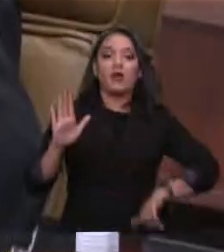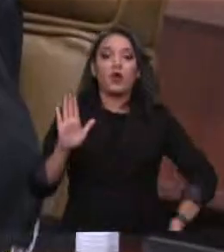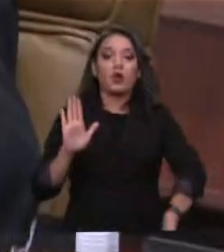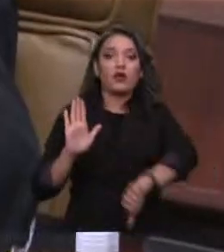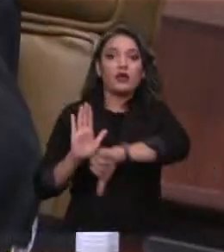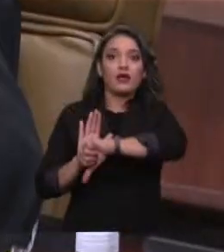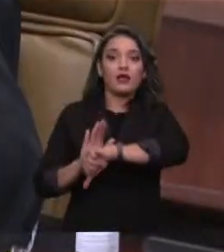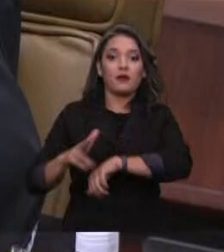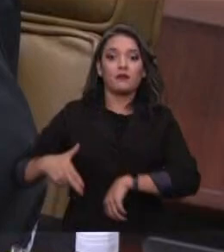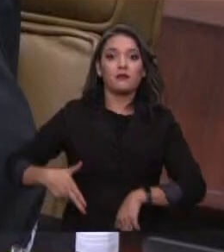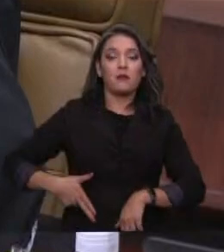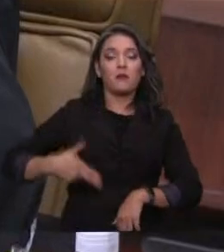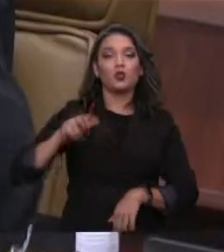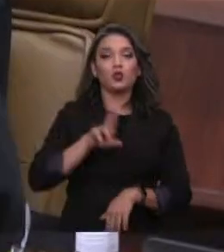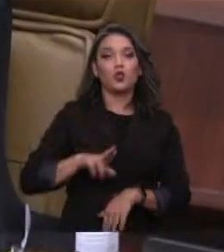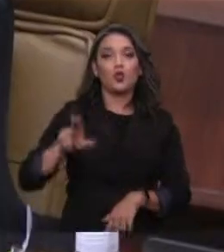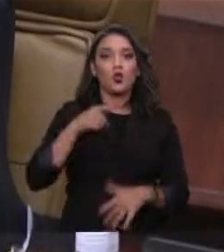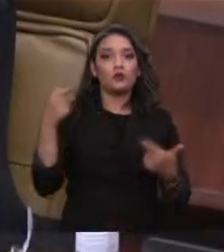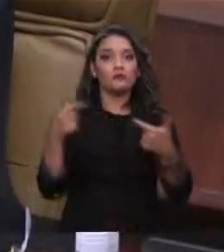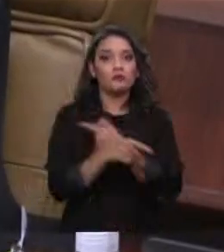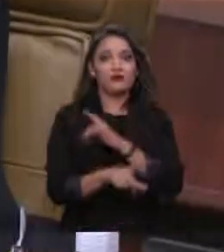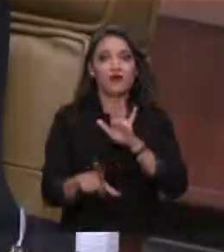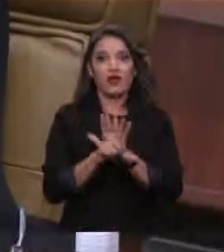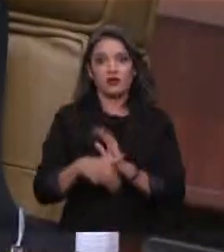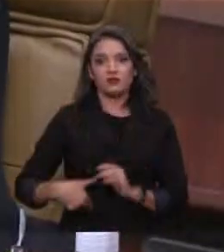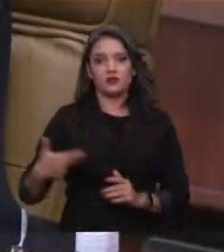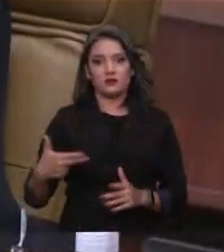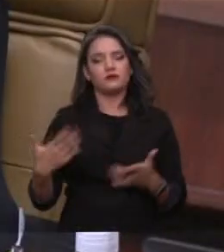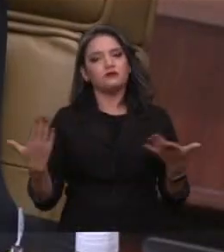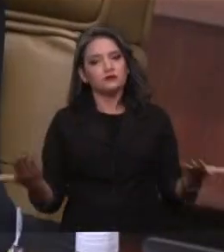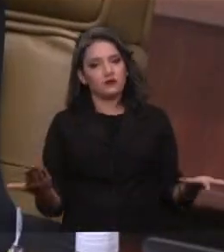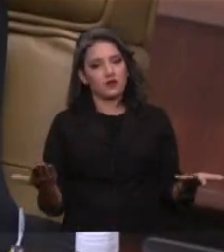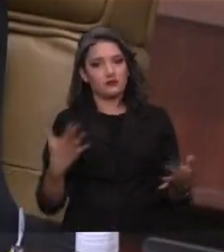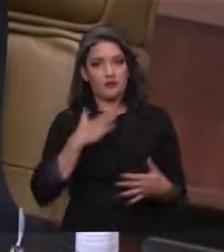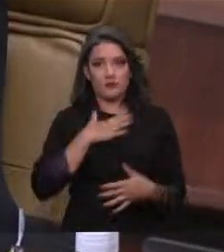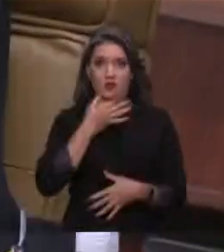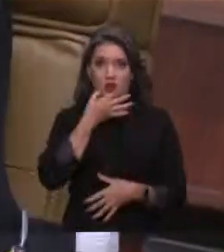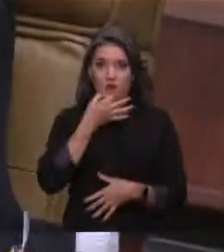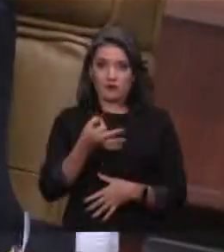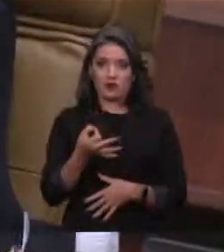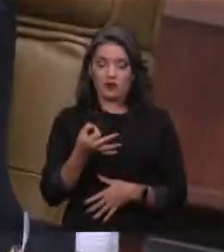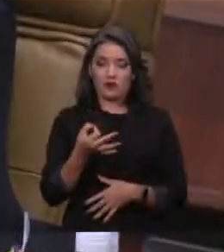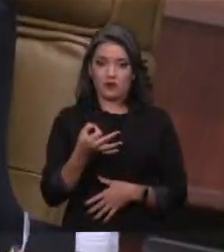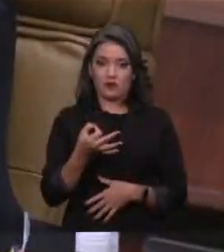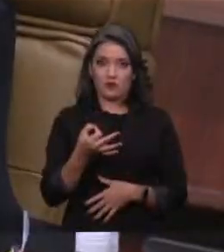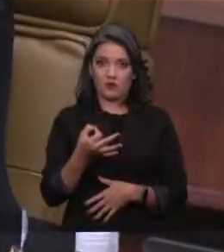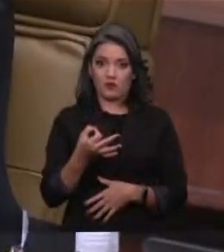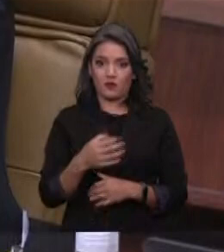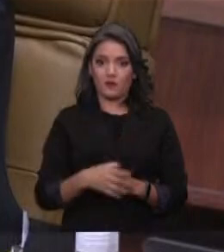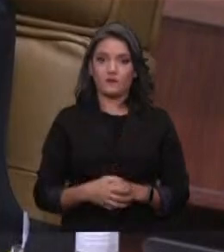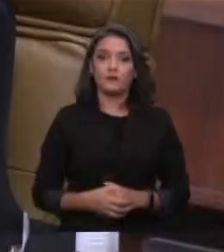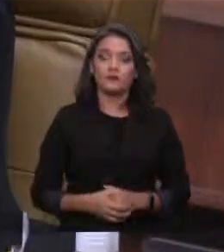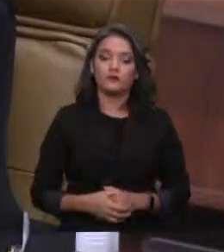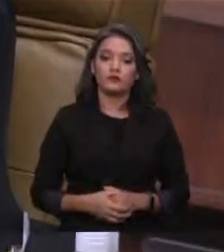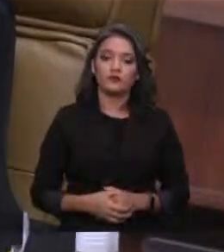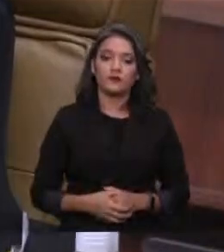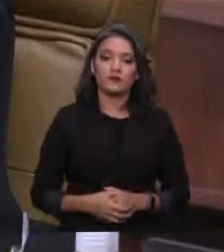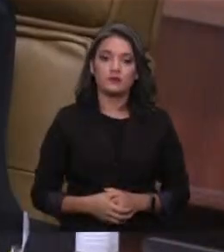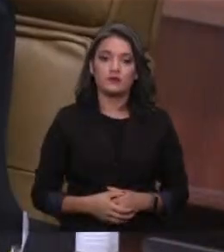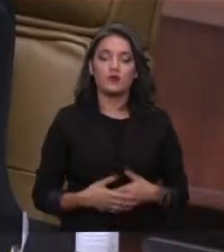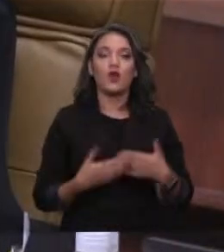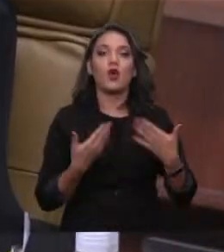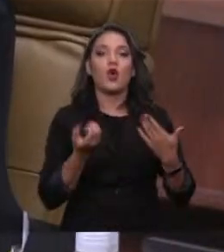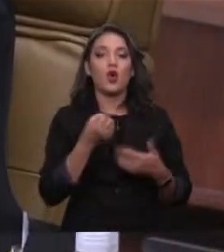porte ilegal de arma. Então, ou eu aplico, sob a minha ótica, a qualificadora,